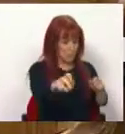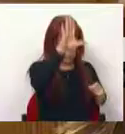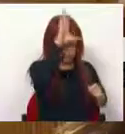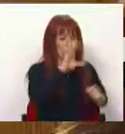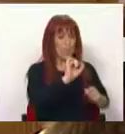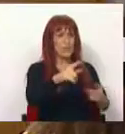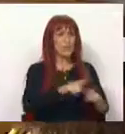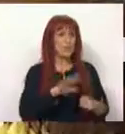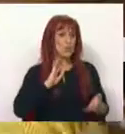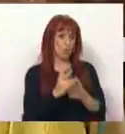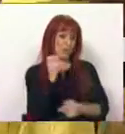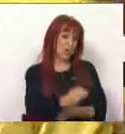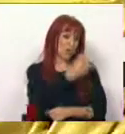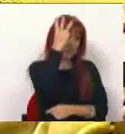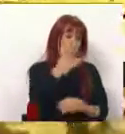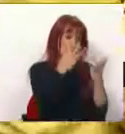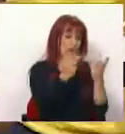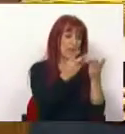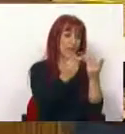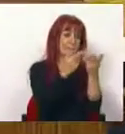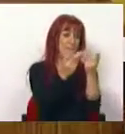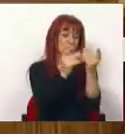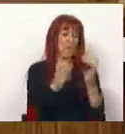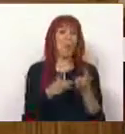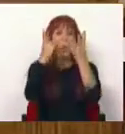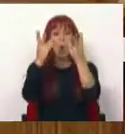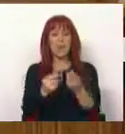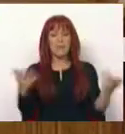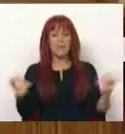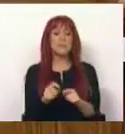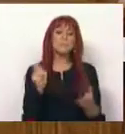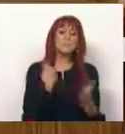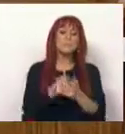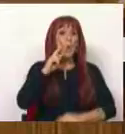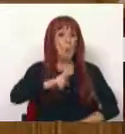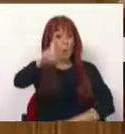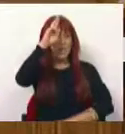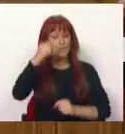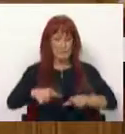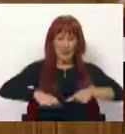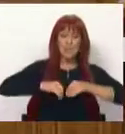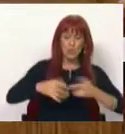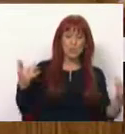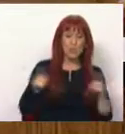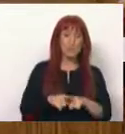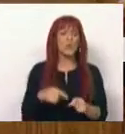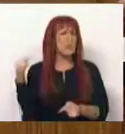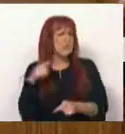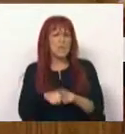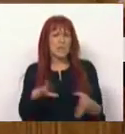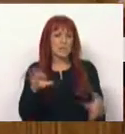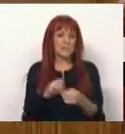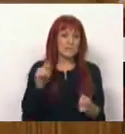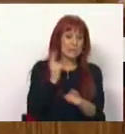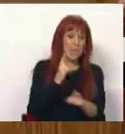legislatura, dos últimos 3 orçamentos, ou seja, este orçamento assinala um esforço assumido de, pelo menos, colocar